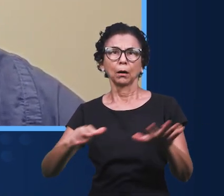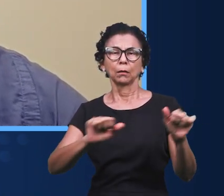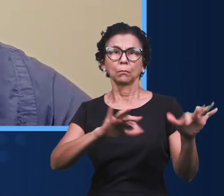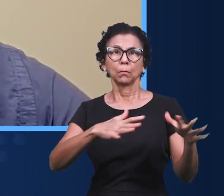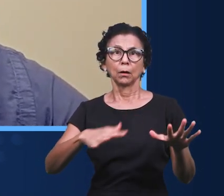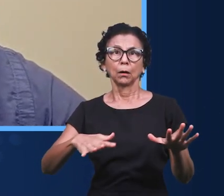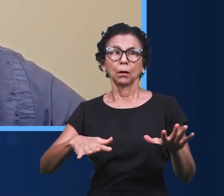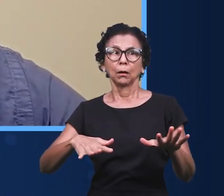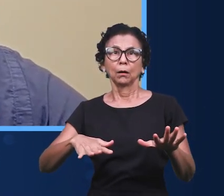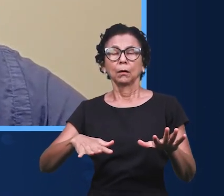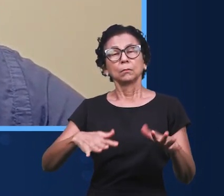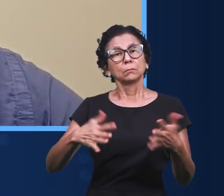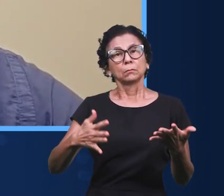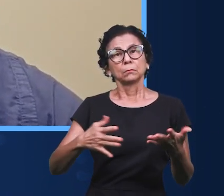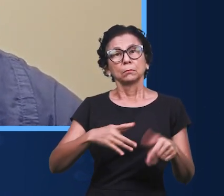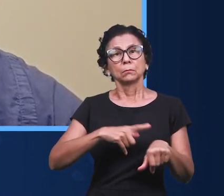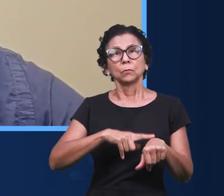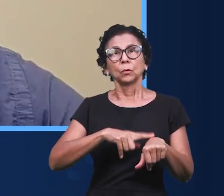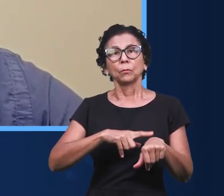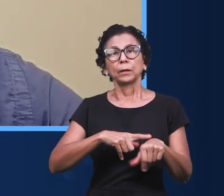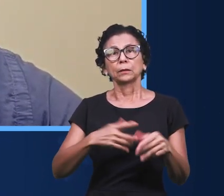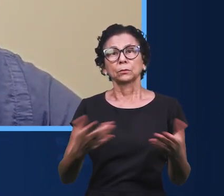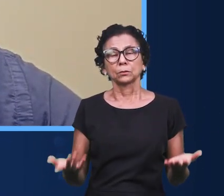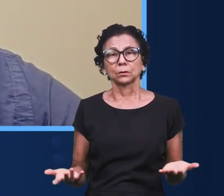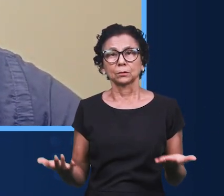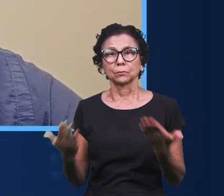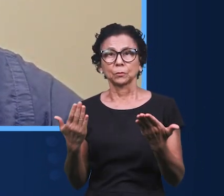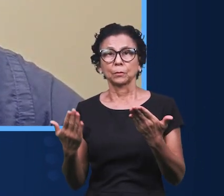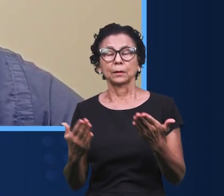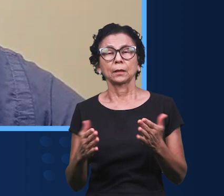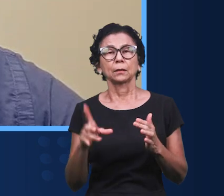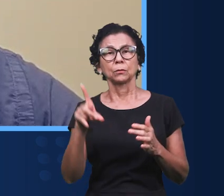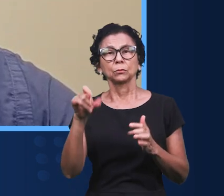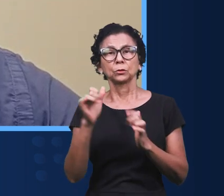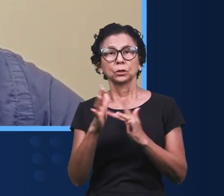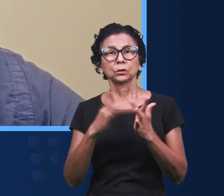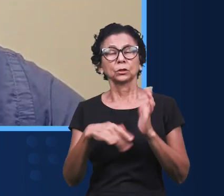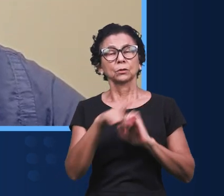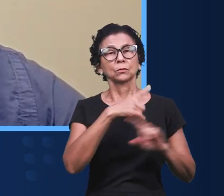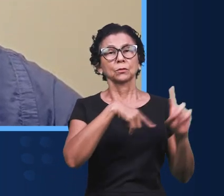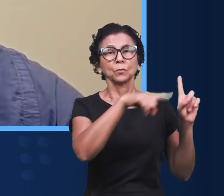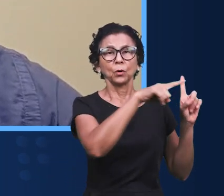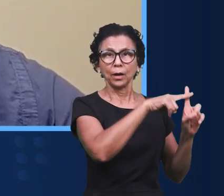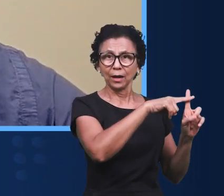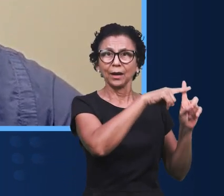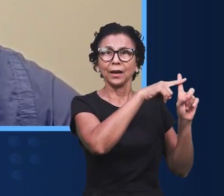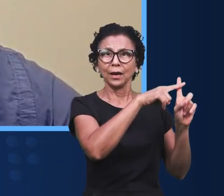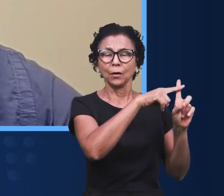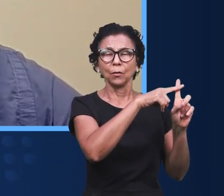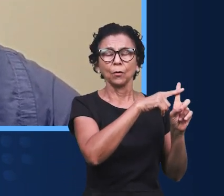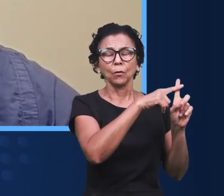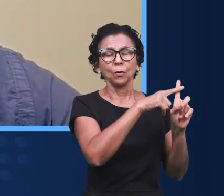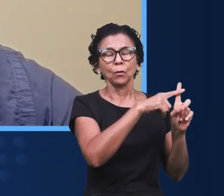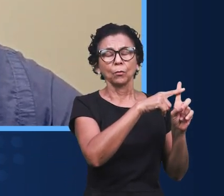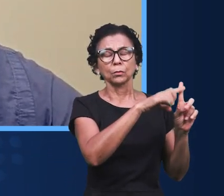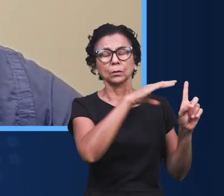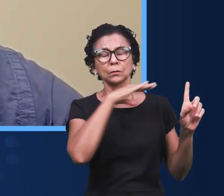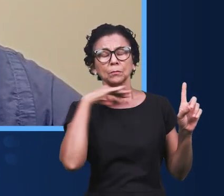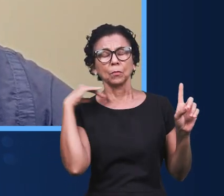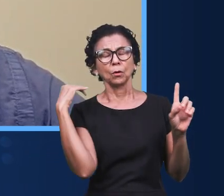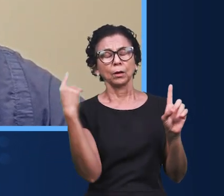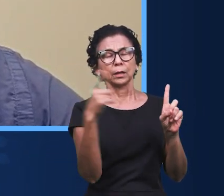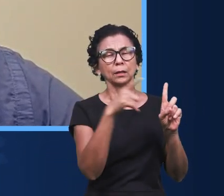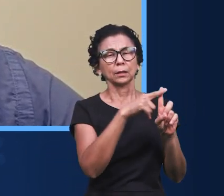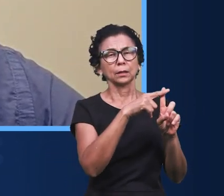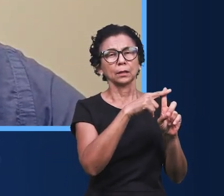momentos marcantes, como, por exemplo, na morte de Jesus na cruz do Calvário. Quando ele rende o seu espírito à palavra